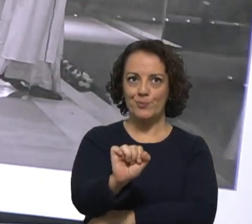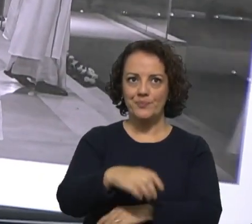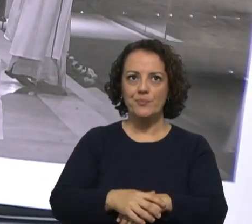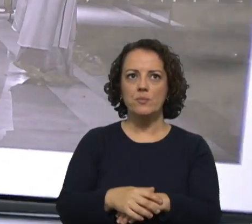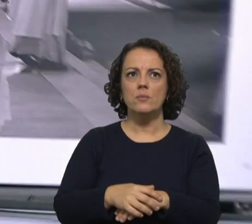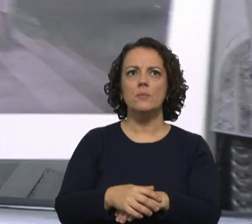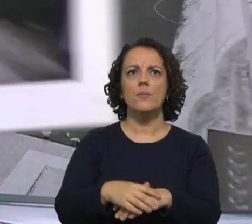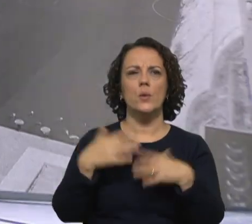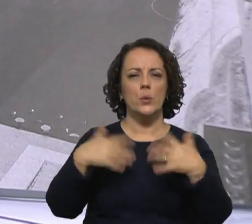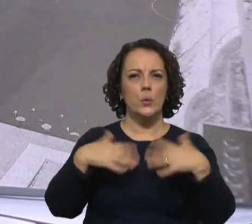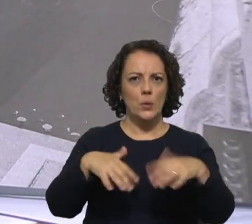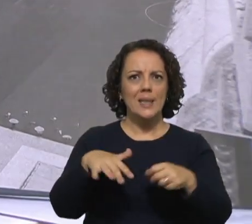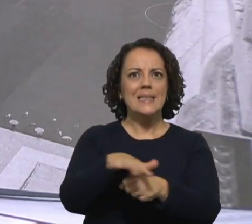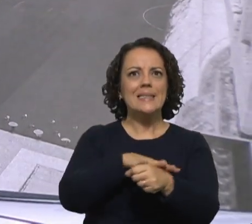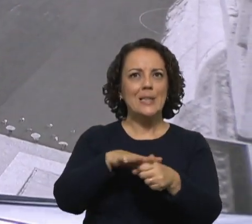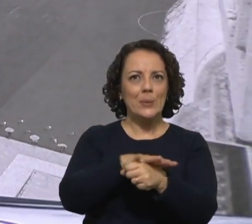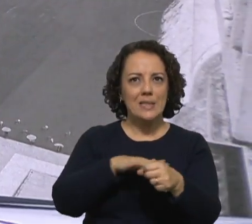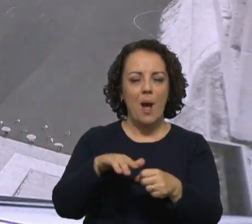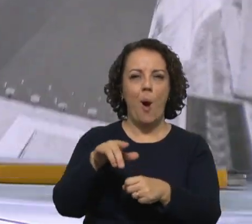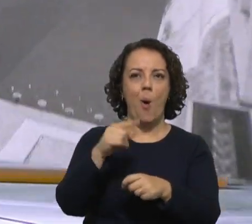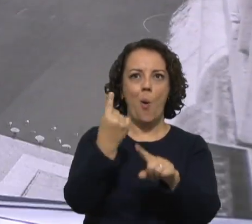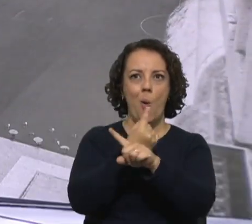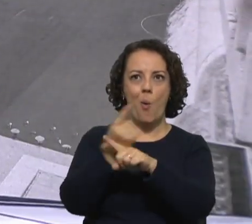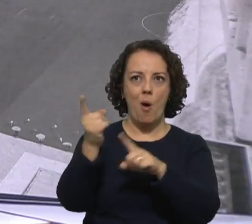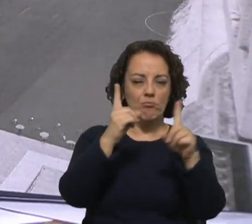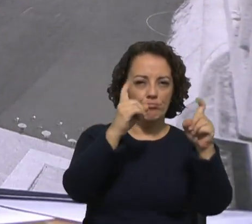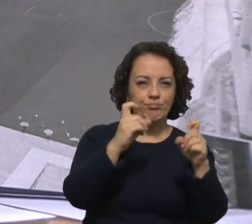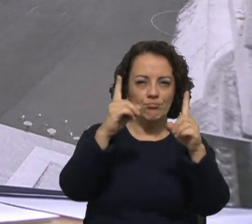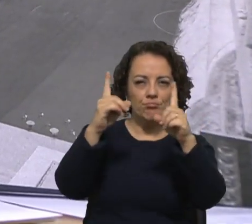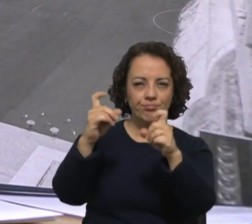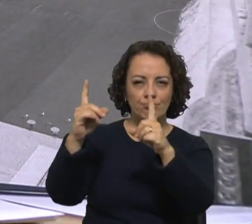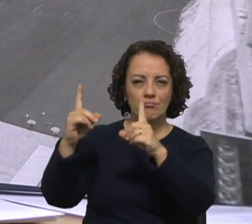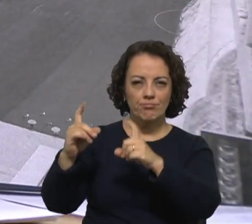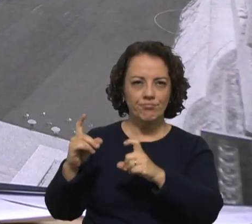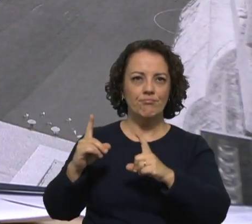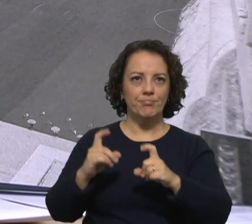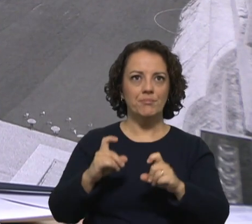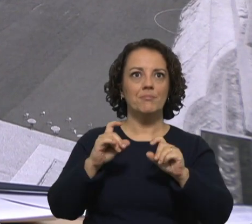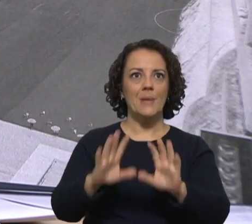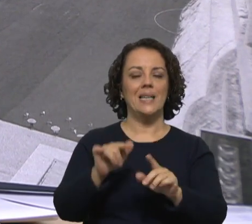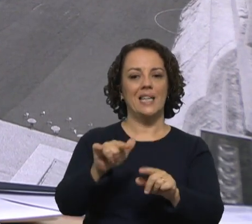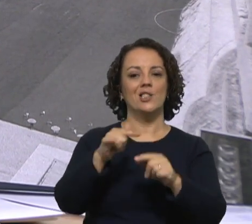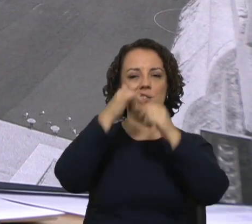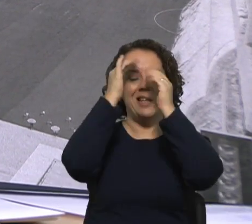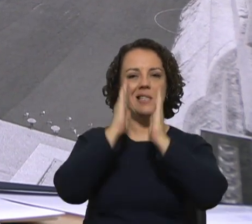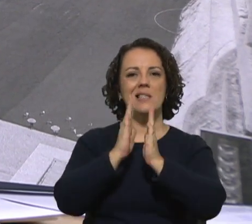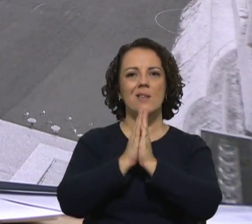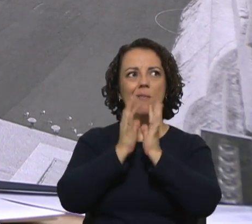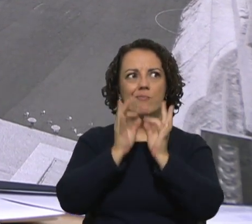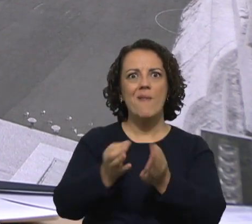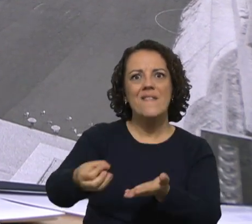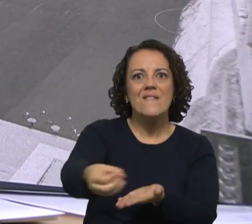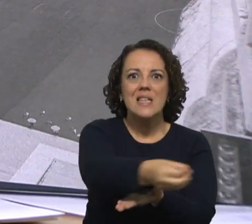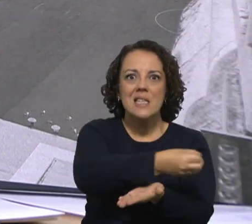muitas situações ali recolhidas e sempre com este denominador comum que era um santuário esvaziado.